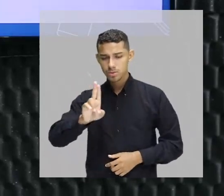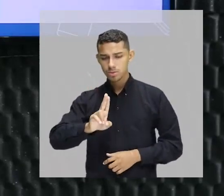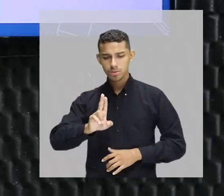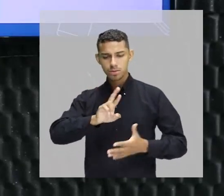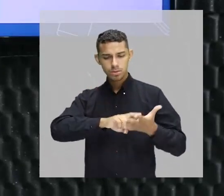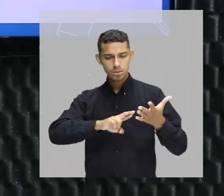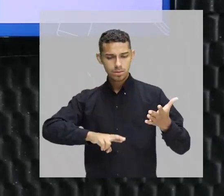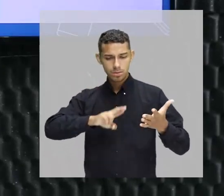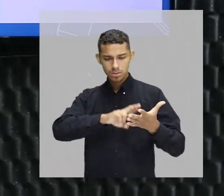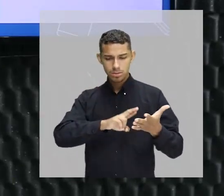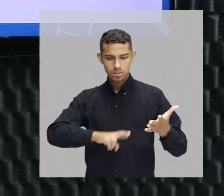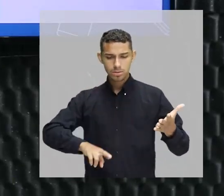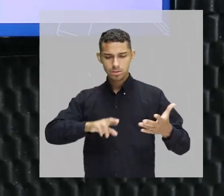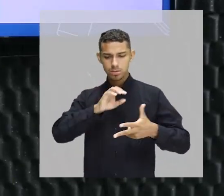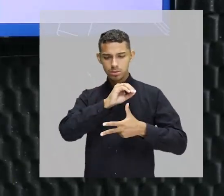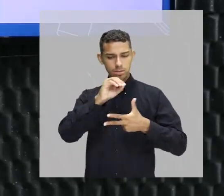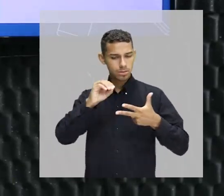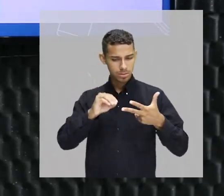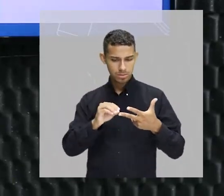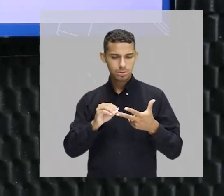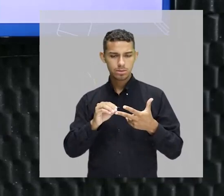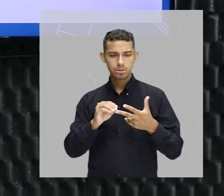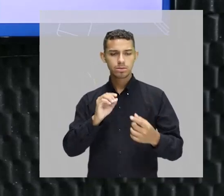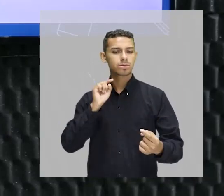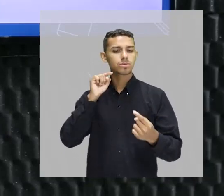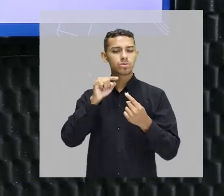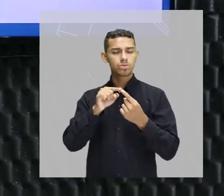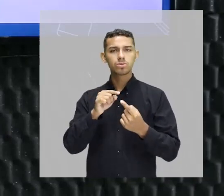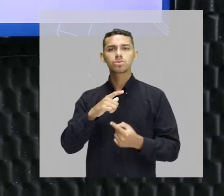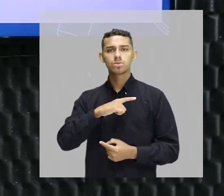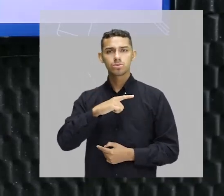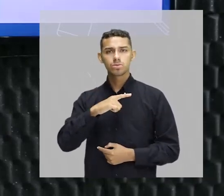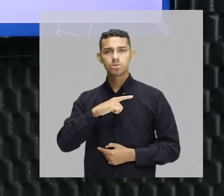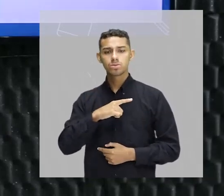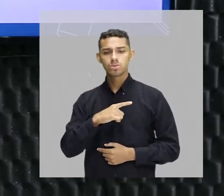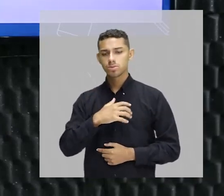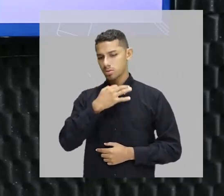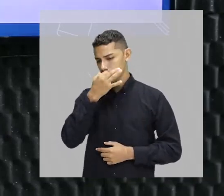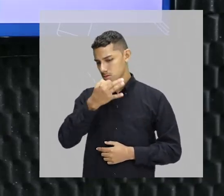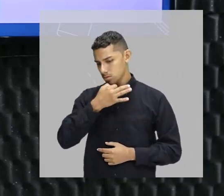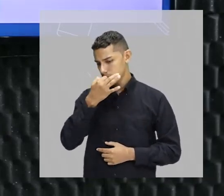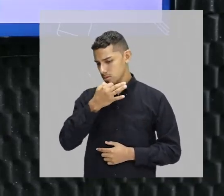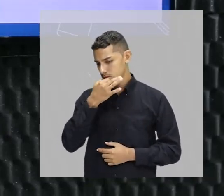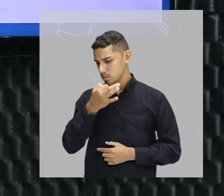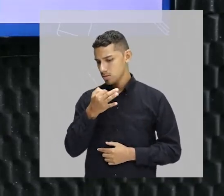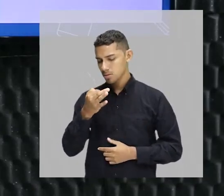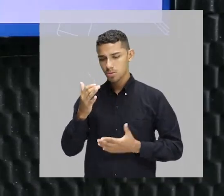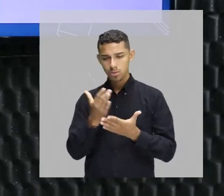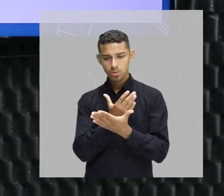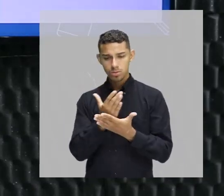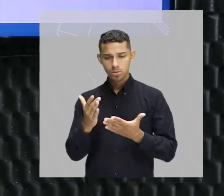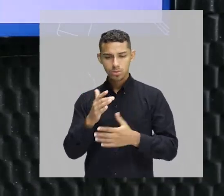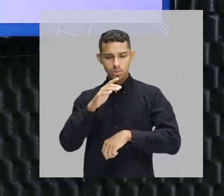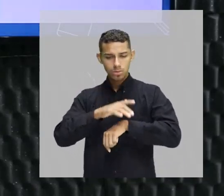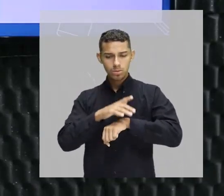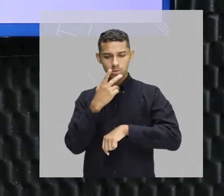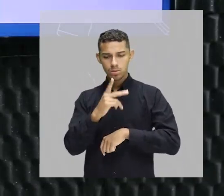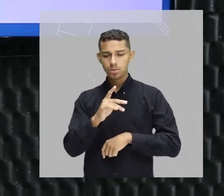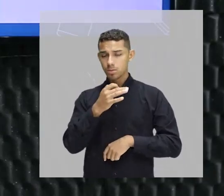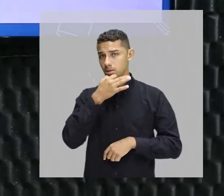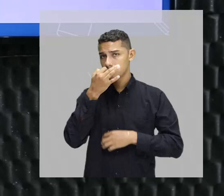redação do Enem, é aquele que defende um ponto de vista por meio de argumentos. Em alguns casos, propostas